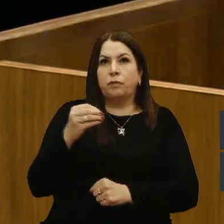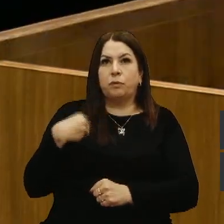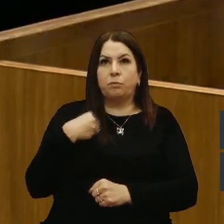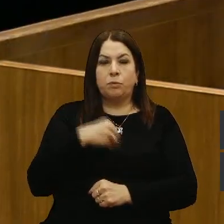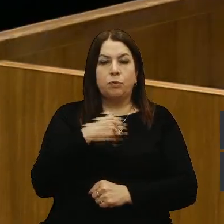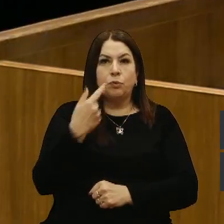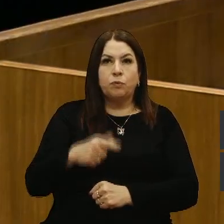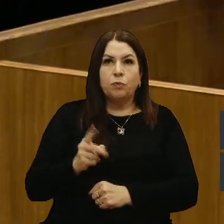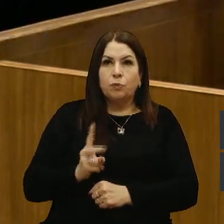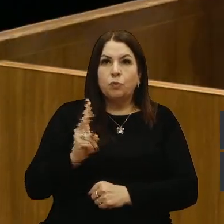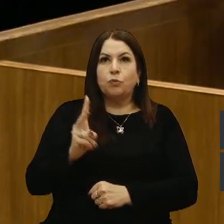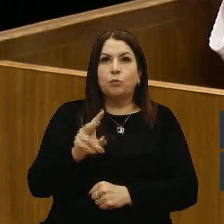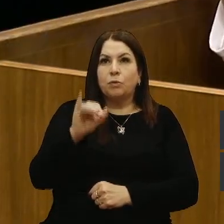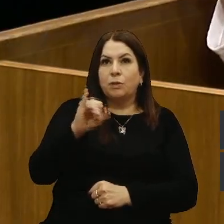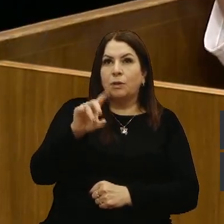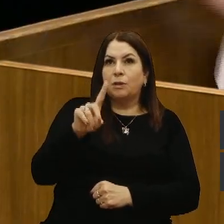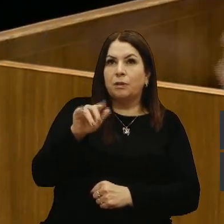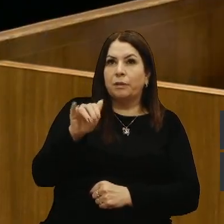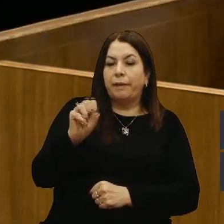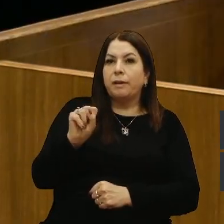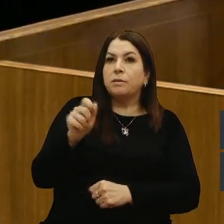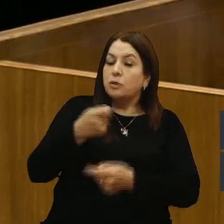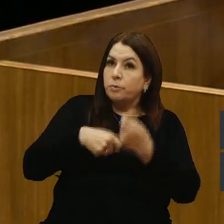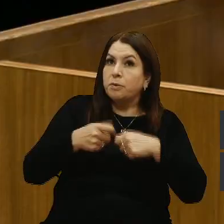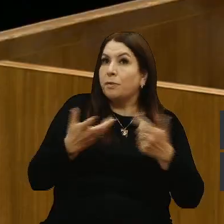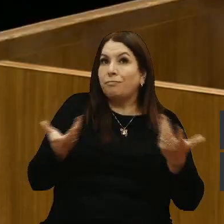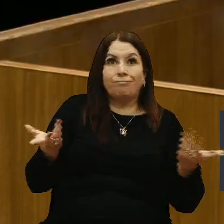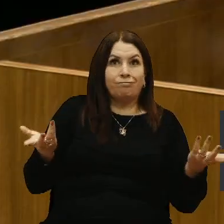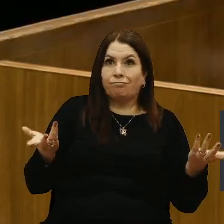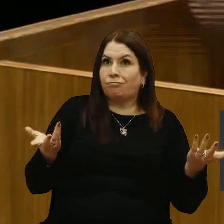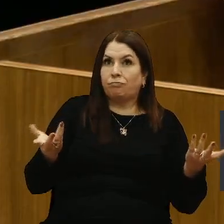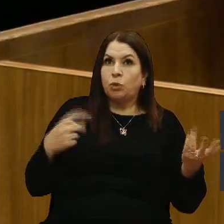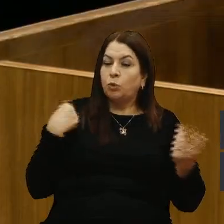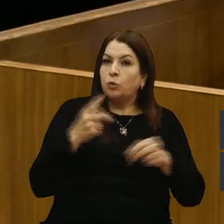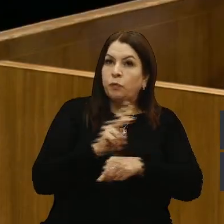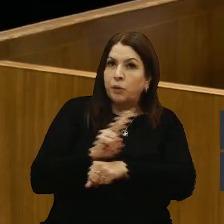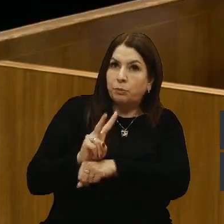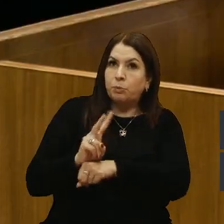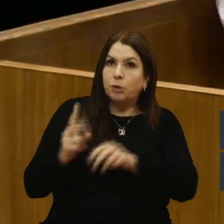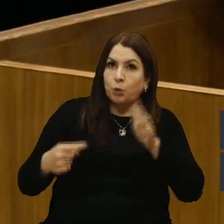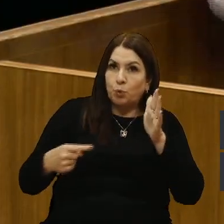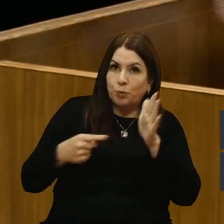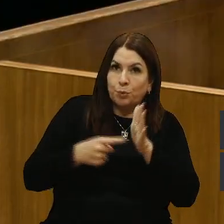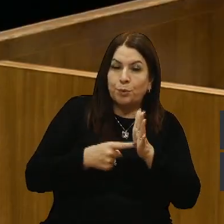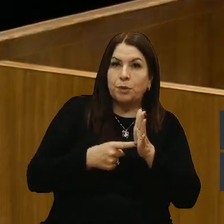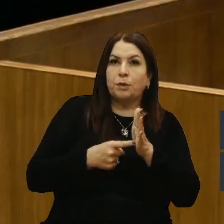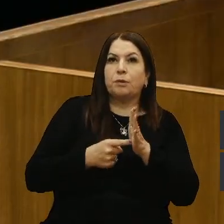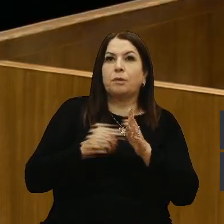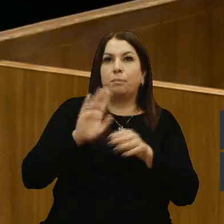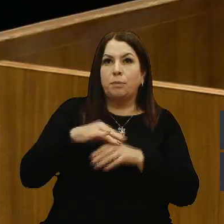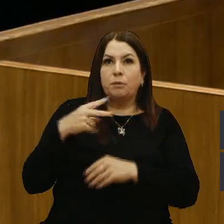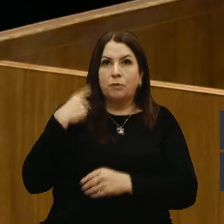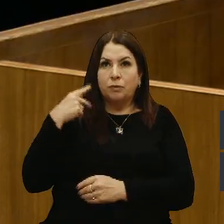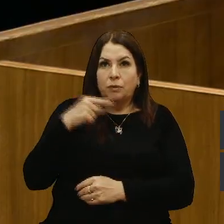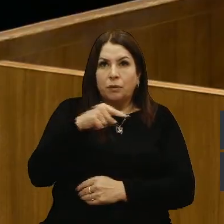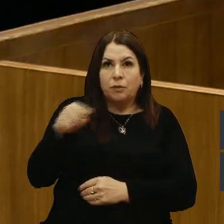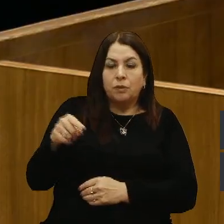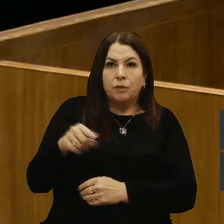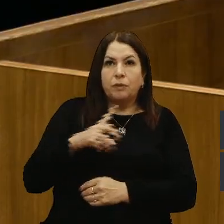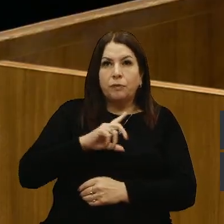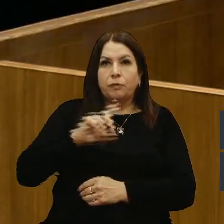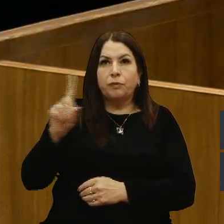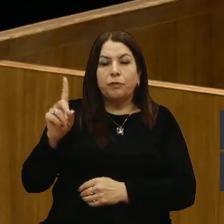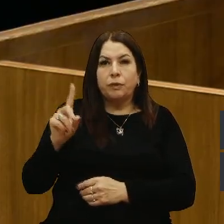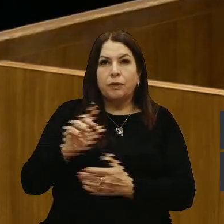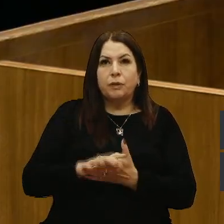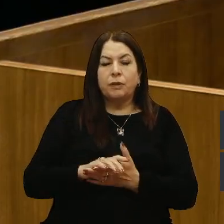E continua lá o Ideias, na boa. E nós fizemos uma fiscalização, denunciamos aqui, mais vereadores fizeram isso, foi